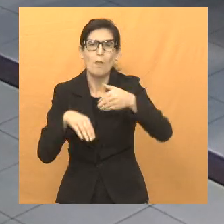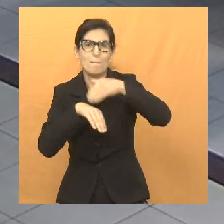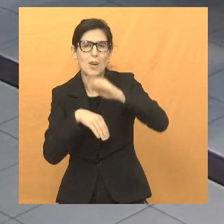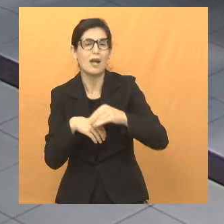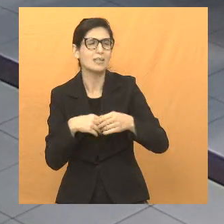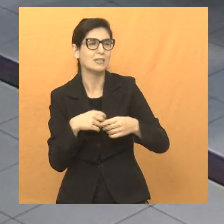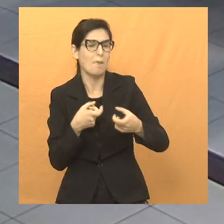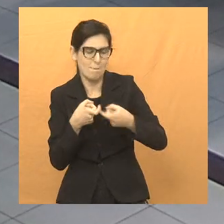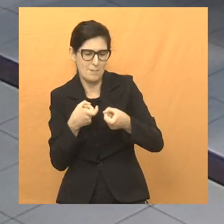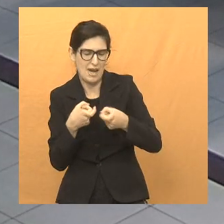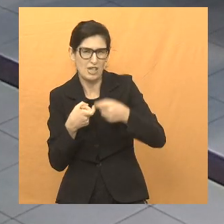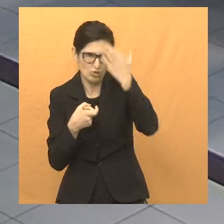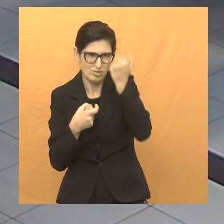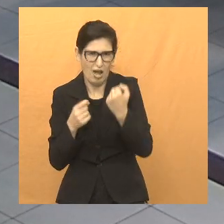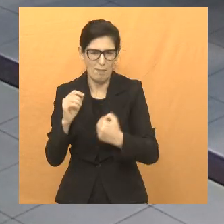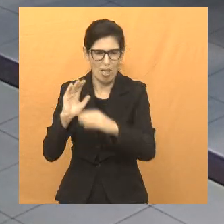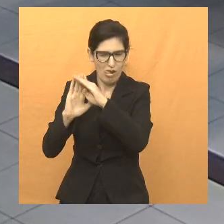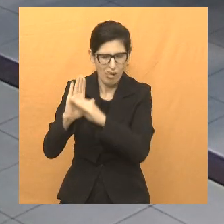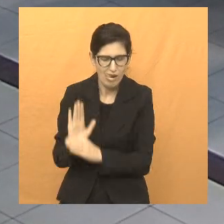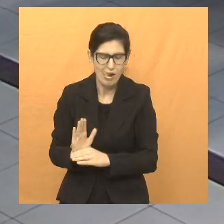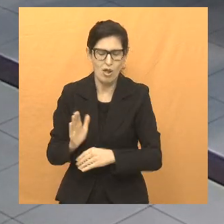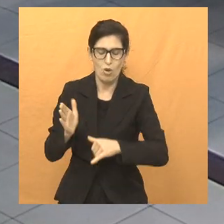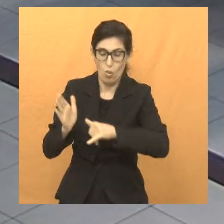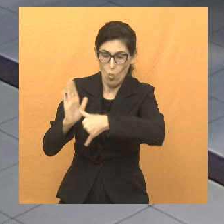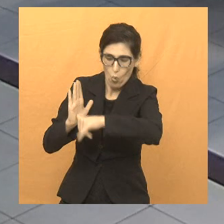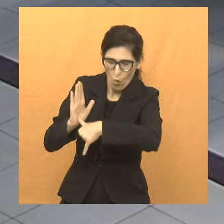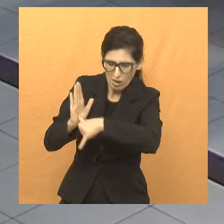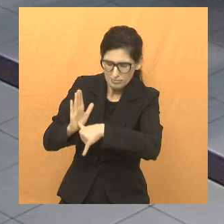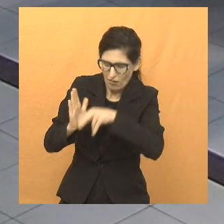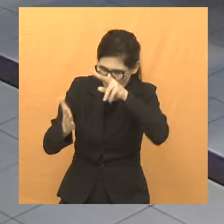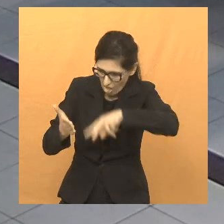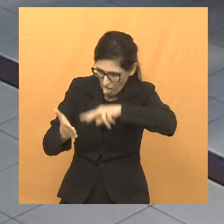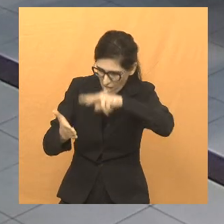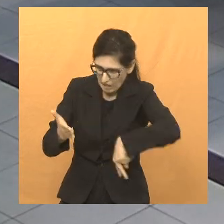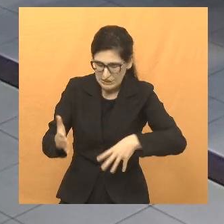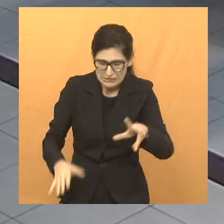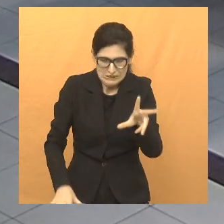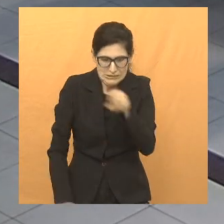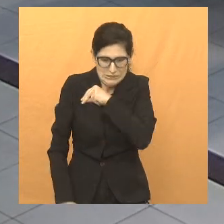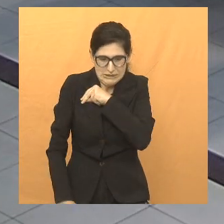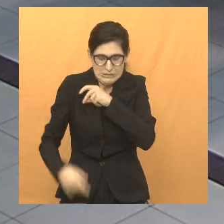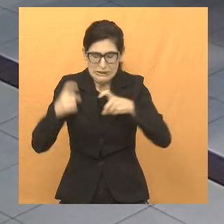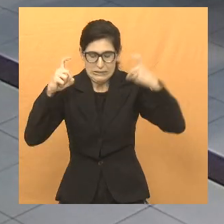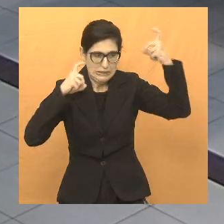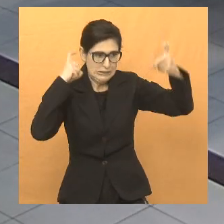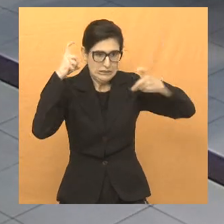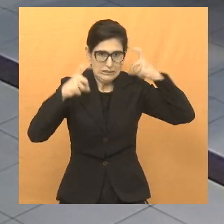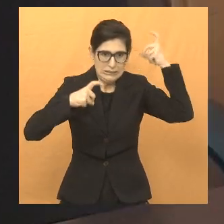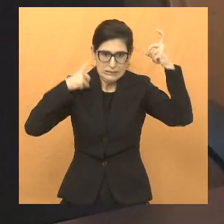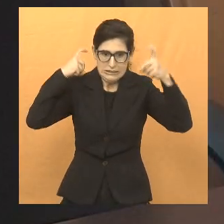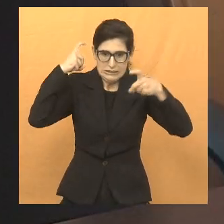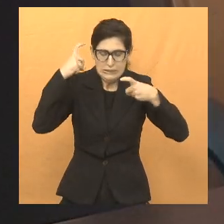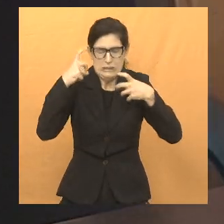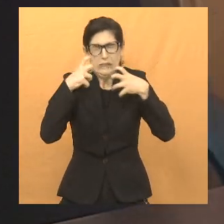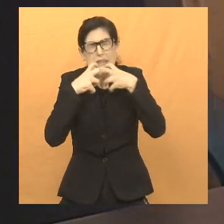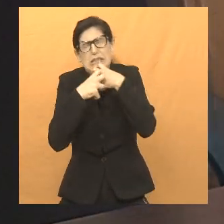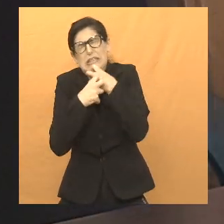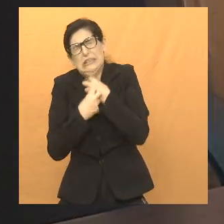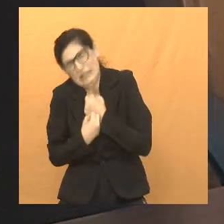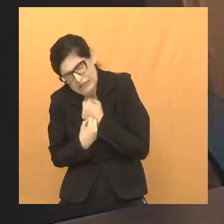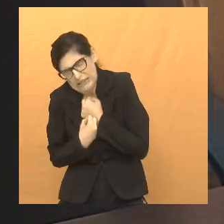edital pegando só 3 e 4, doeu minha alma. Porque a gente sabe realmente que São